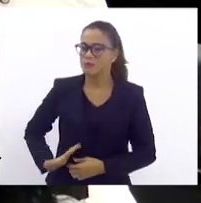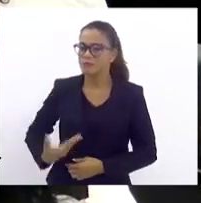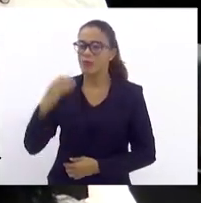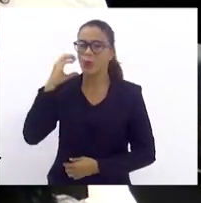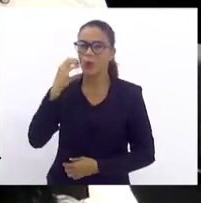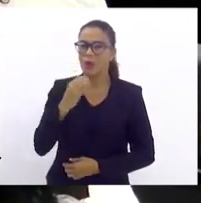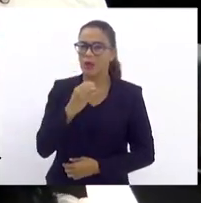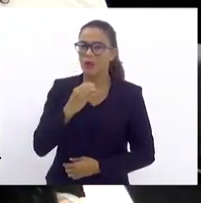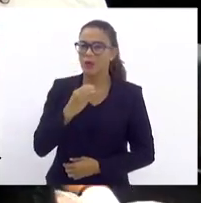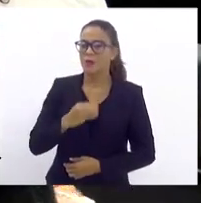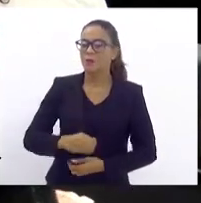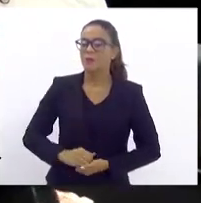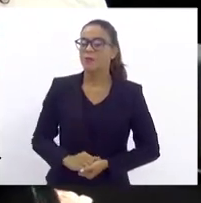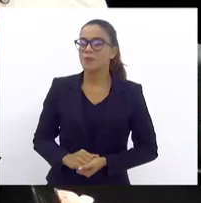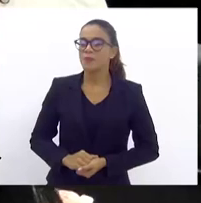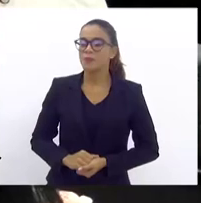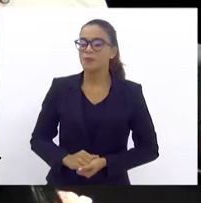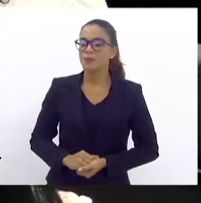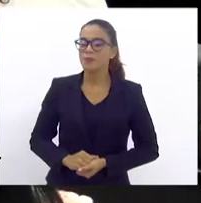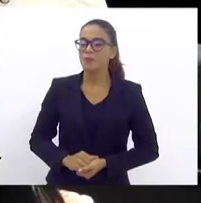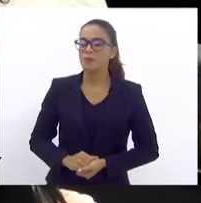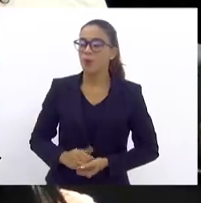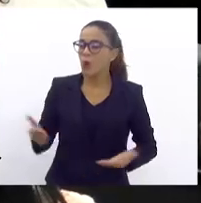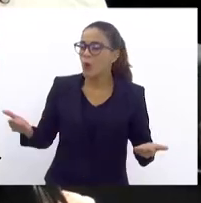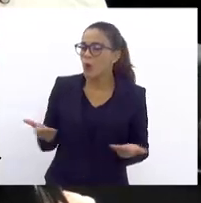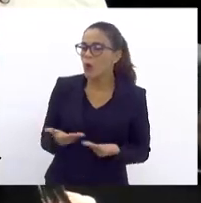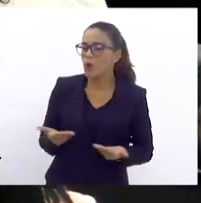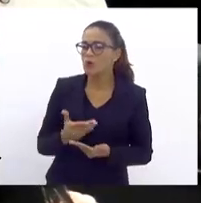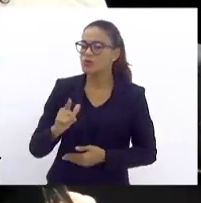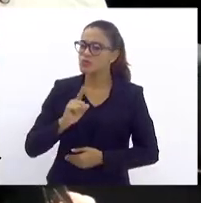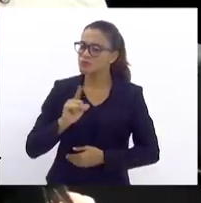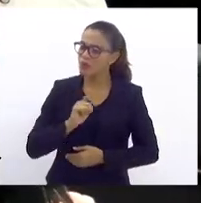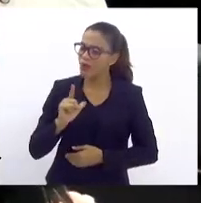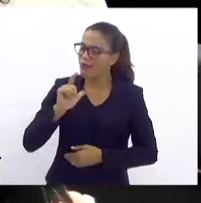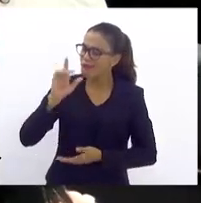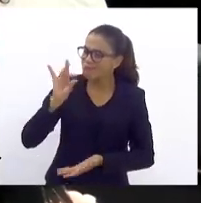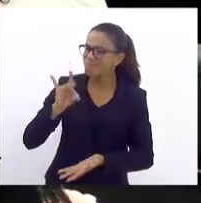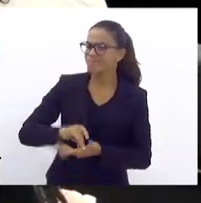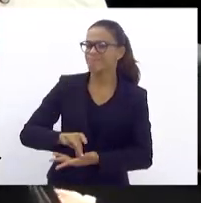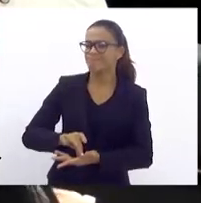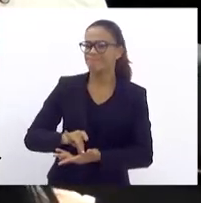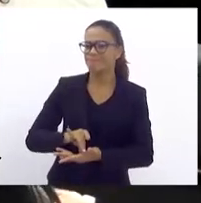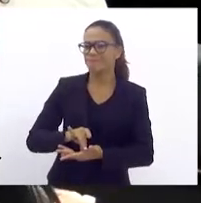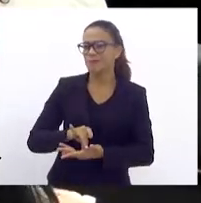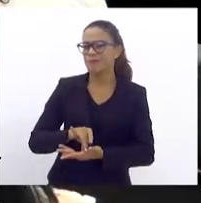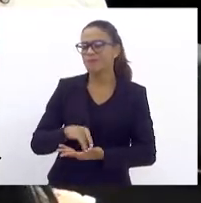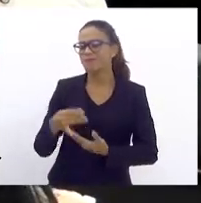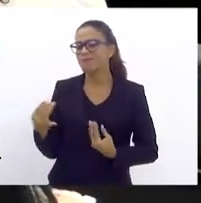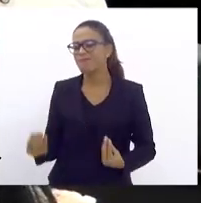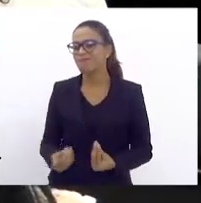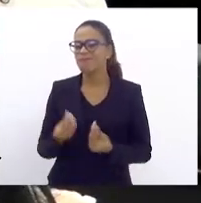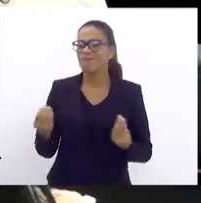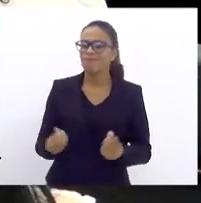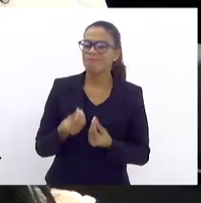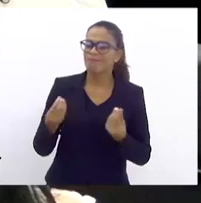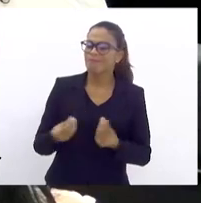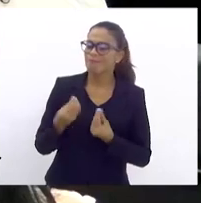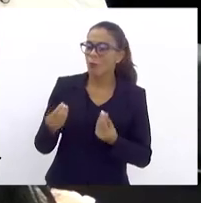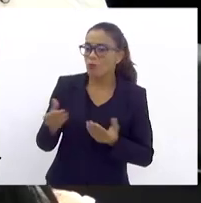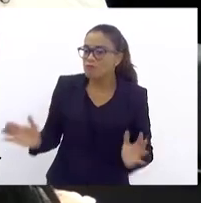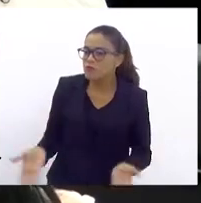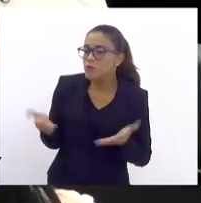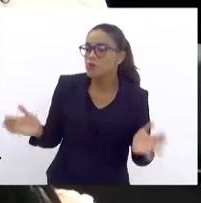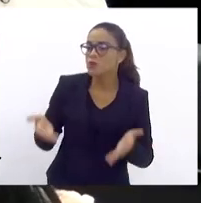que hoje tem sido de fato um entusiasta